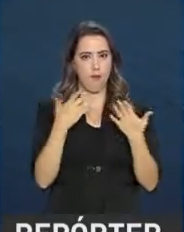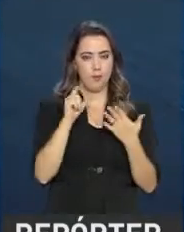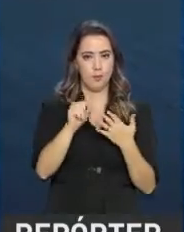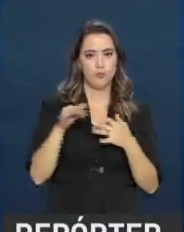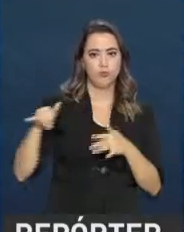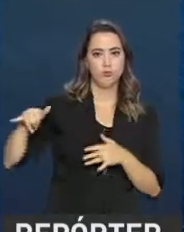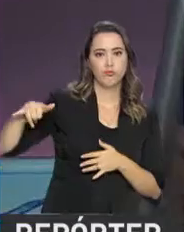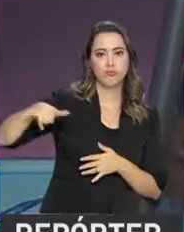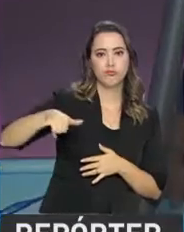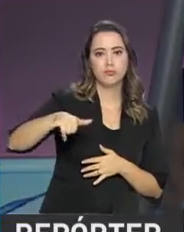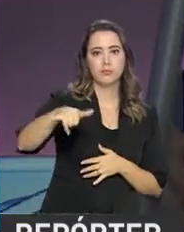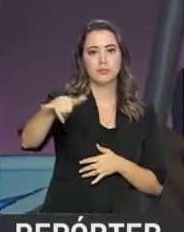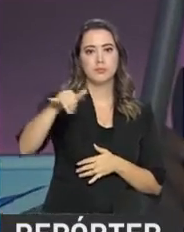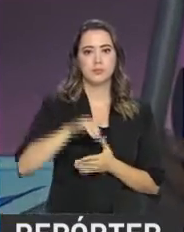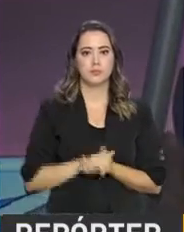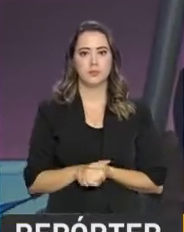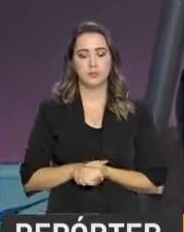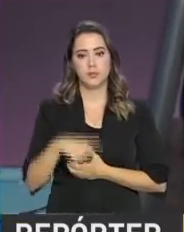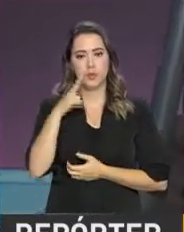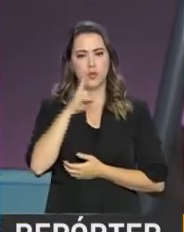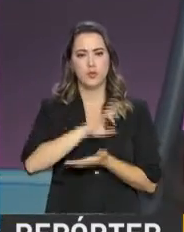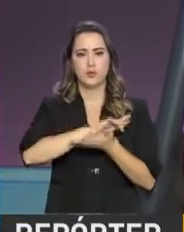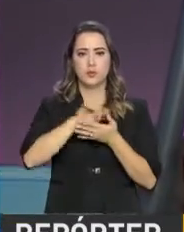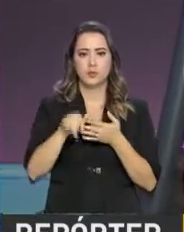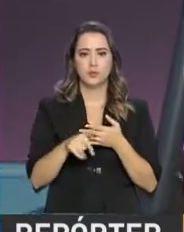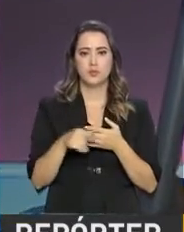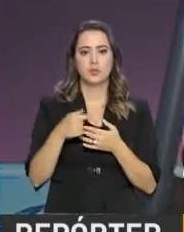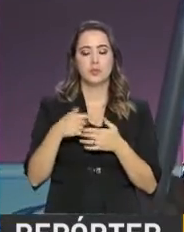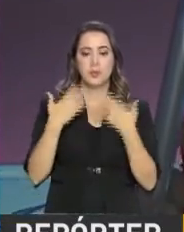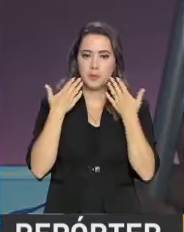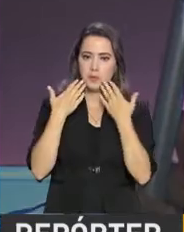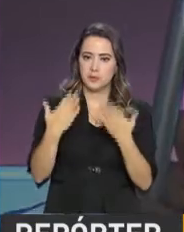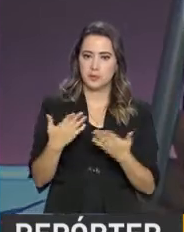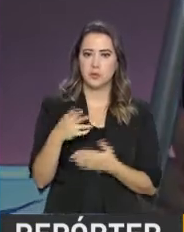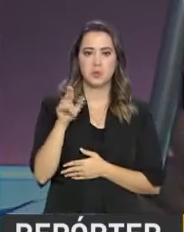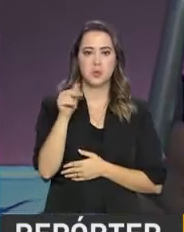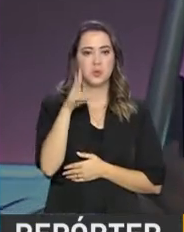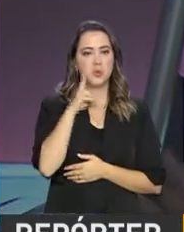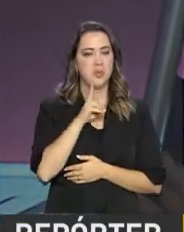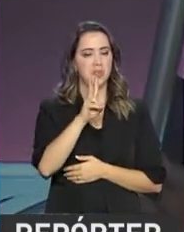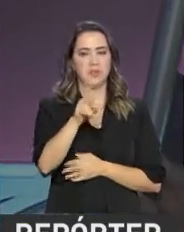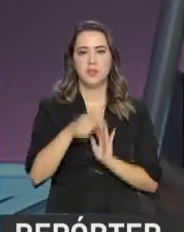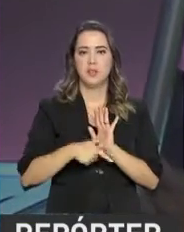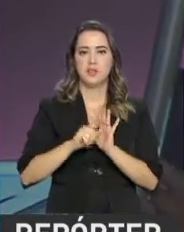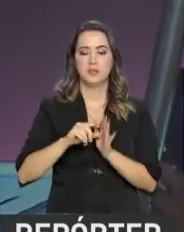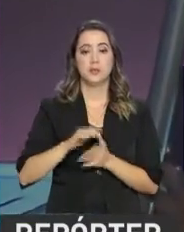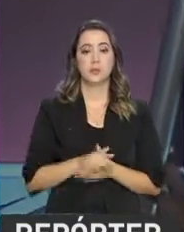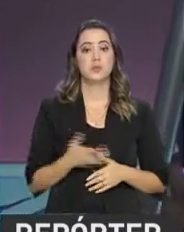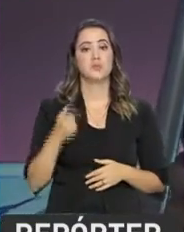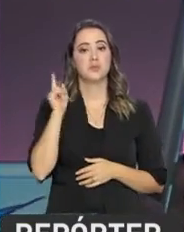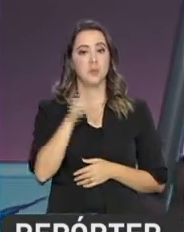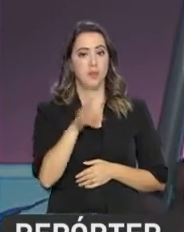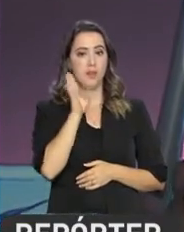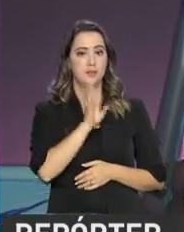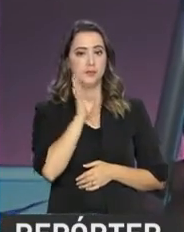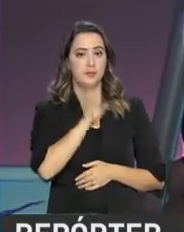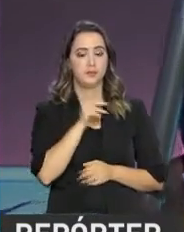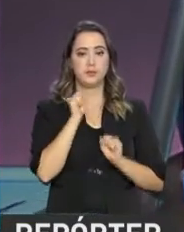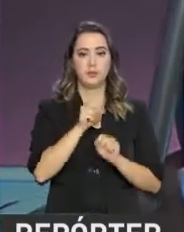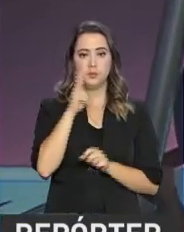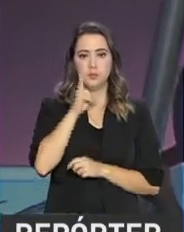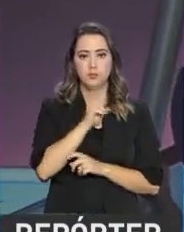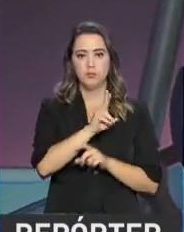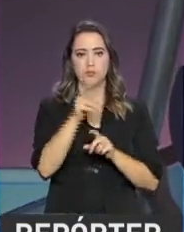sobre rios é ver várias imagens que nunca tinha antes na internet em lugar nenhum eu acho legal que dá para observar